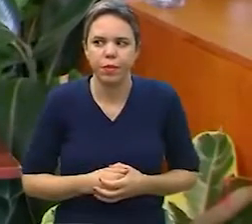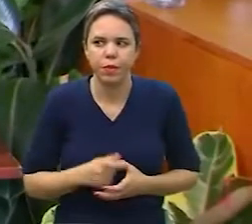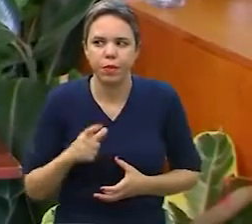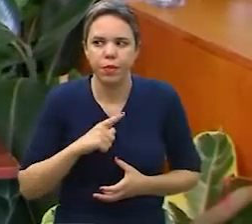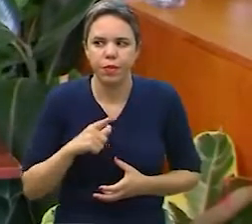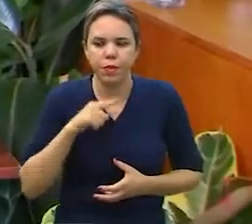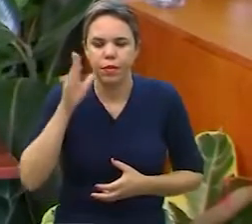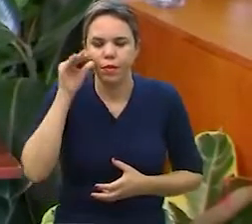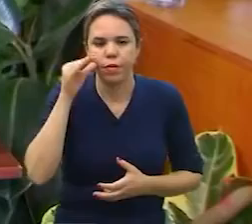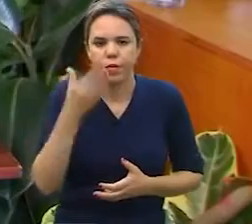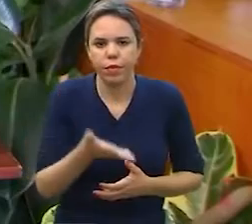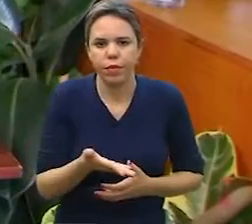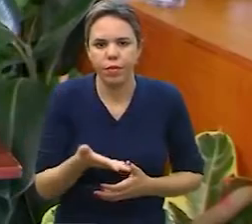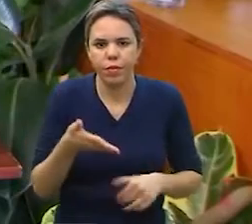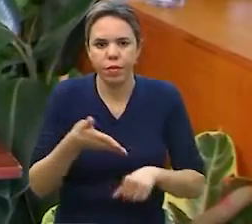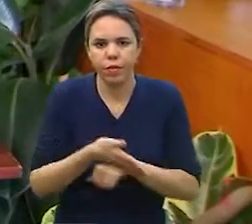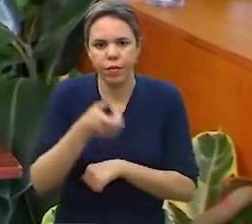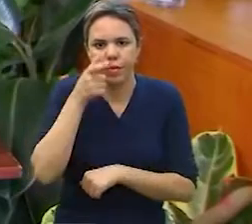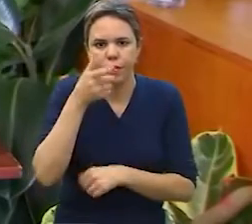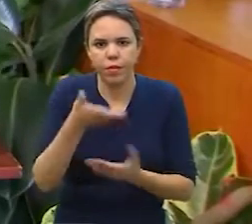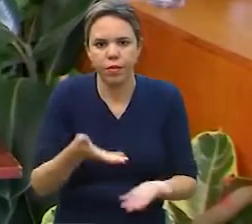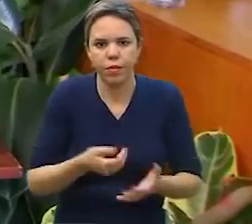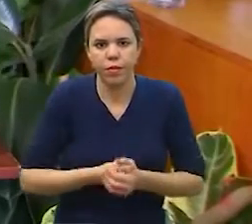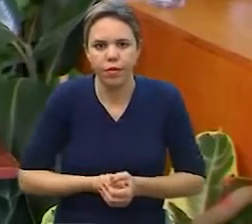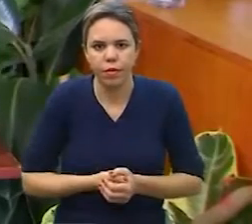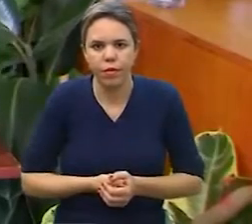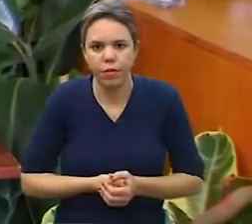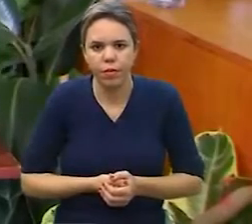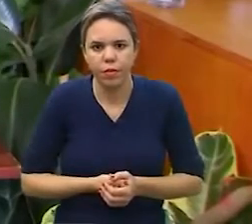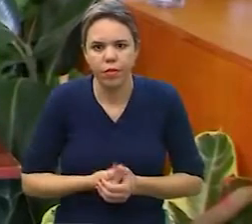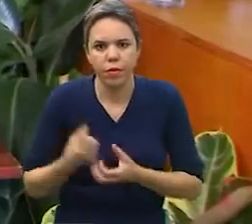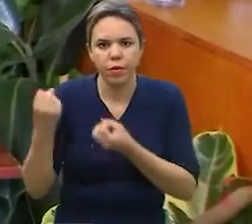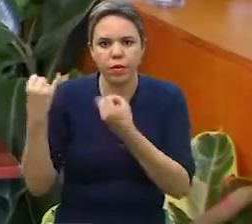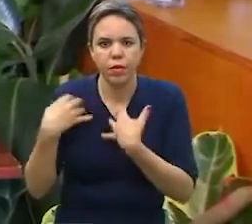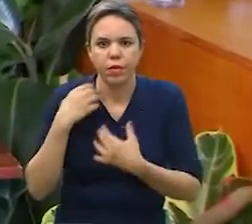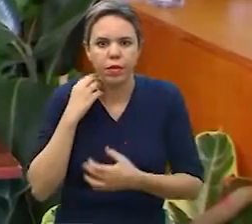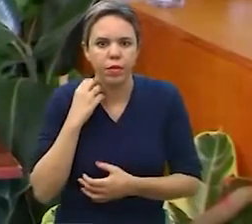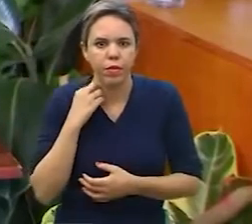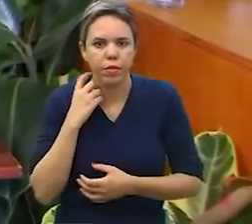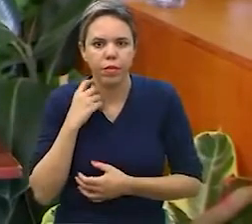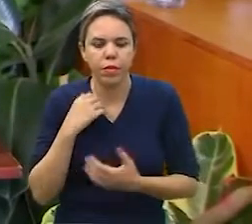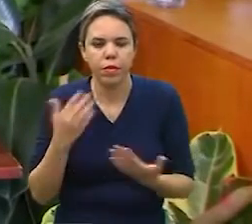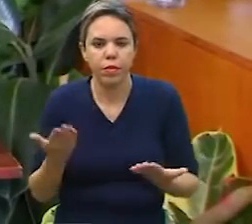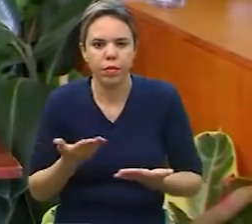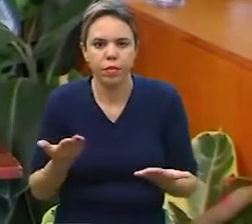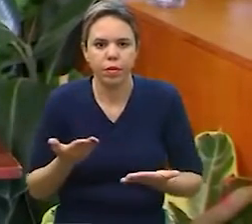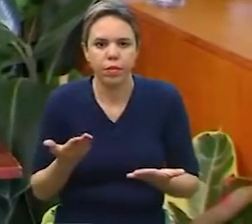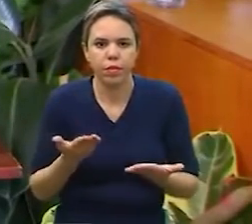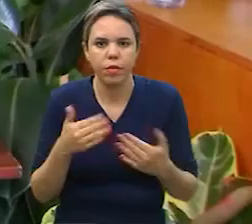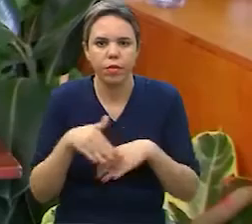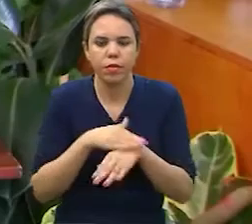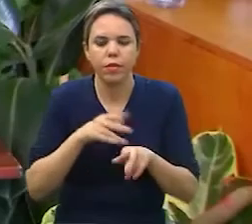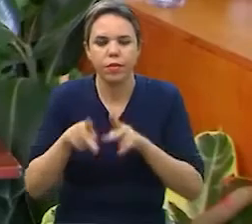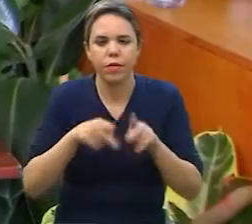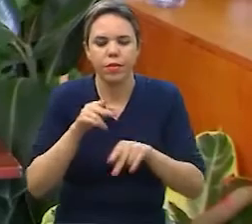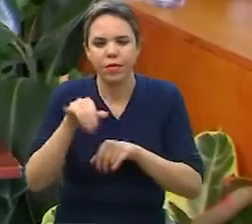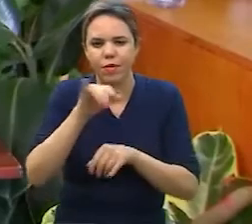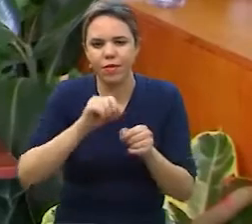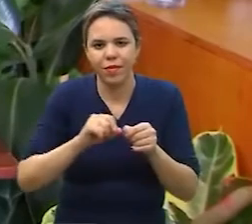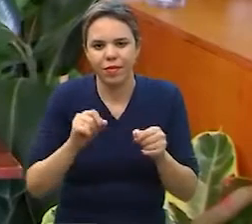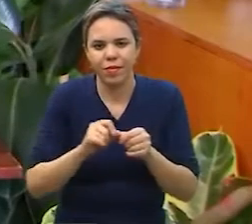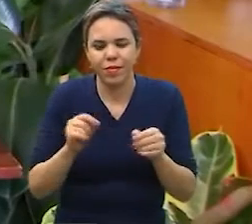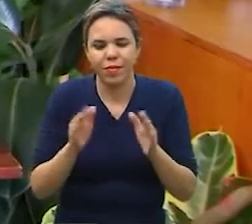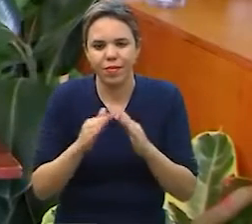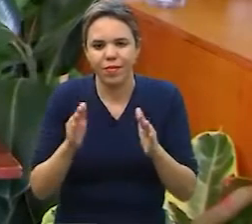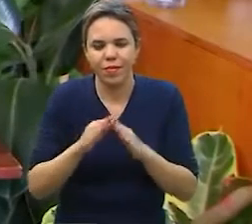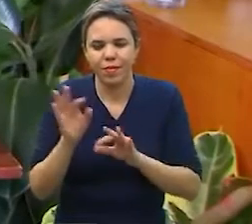que ficarem curiosos, entra lá para ver. Sim. Giane, me conta. Agora a gente vai convencer o pessoal